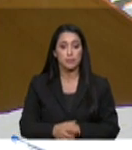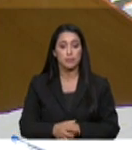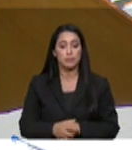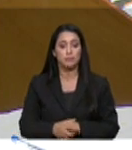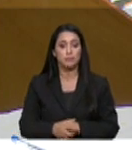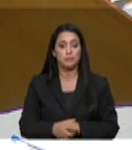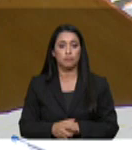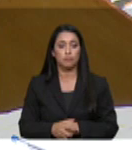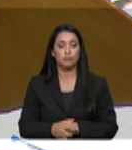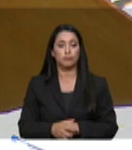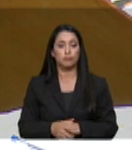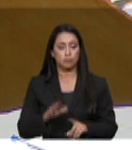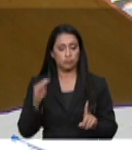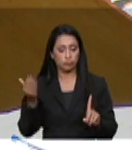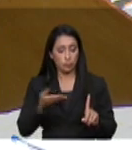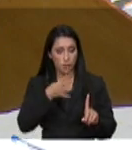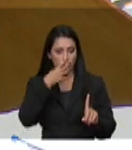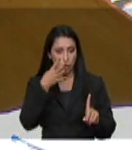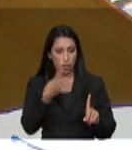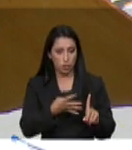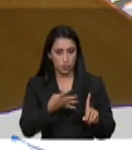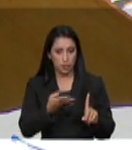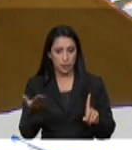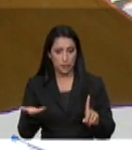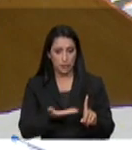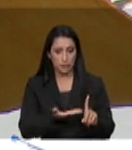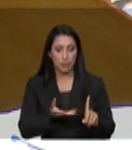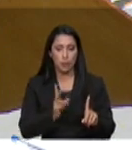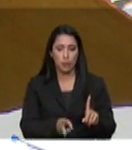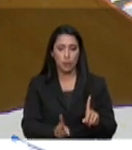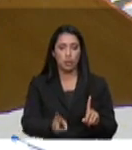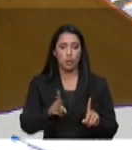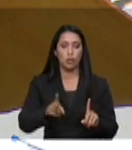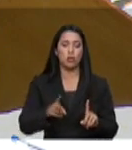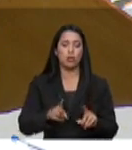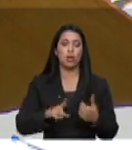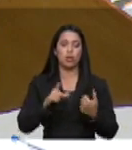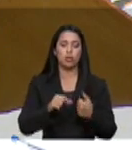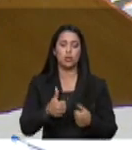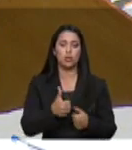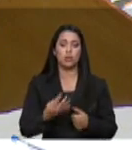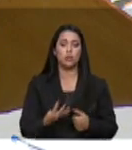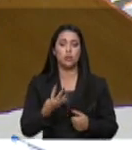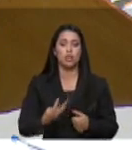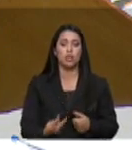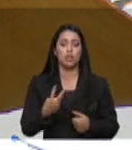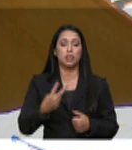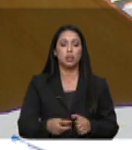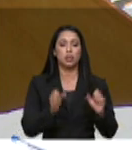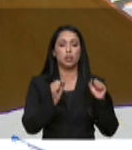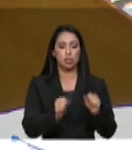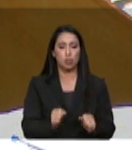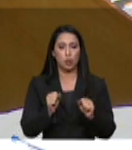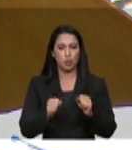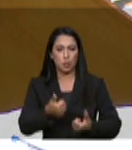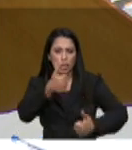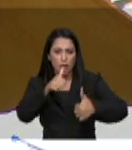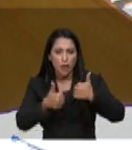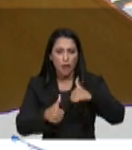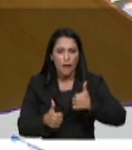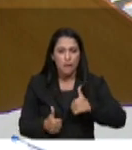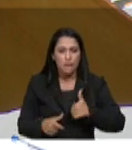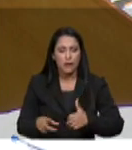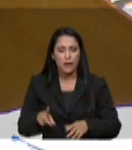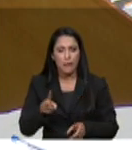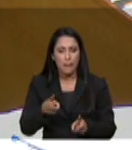a ponte prossegue WhatsApp é porque o artigo 73 42 a um poder moderador aí vocês